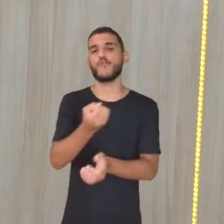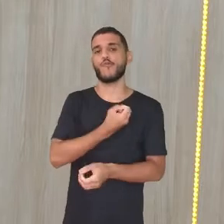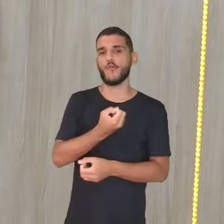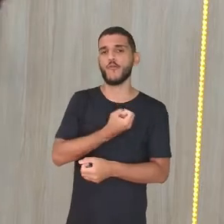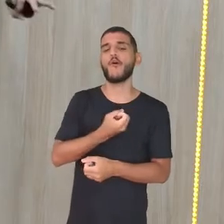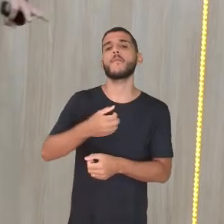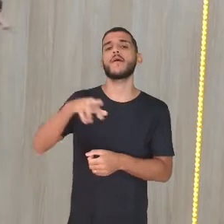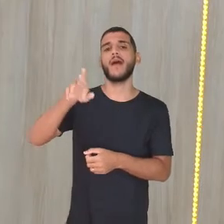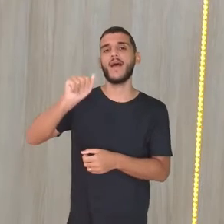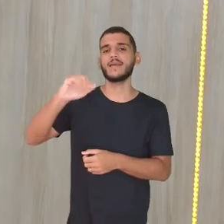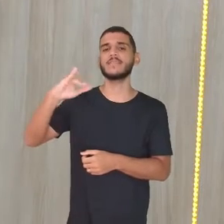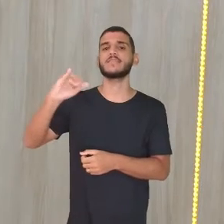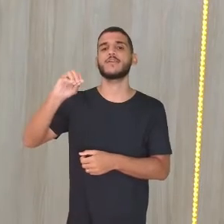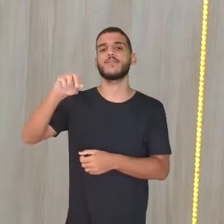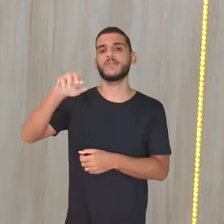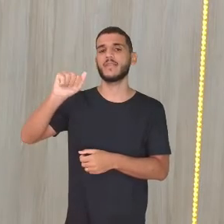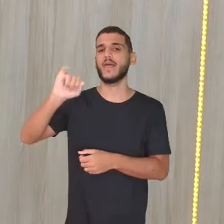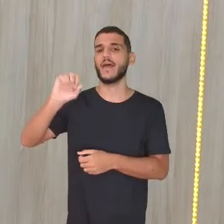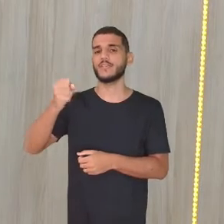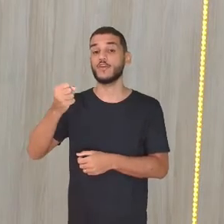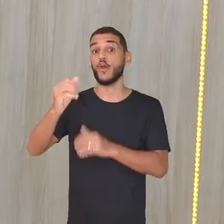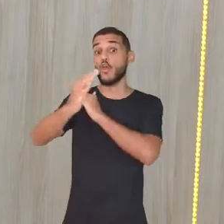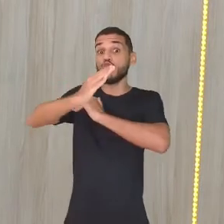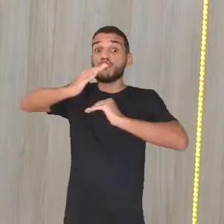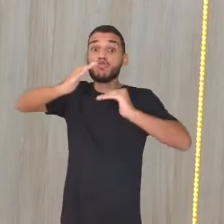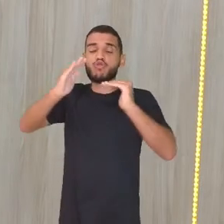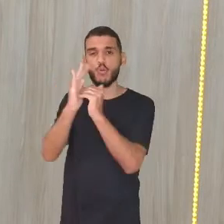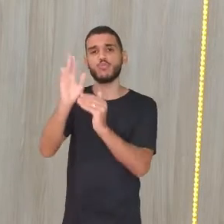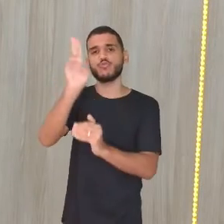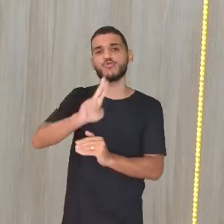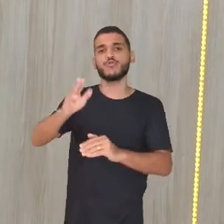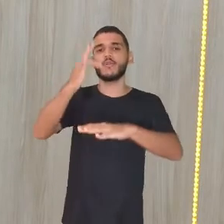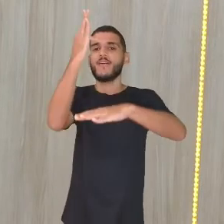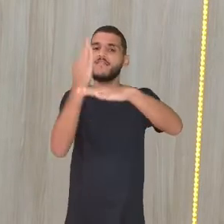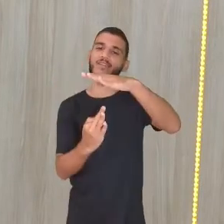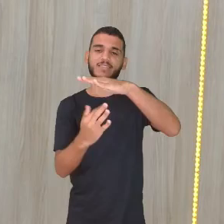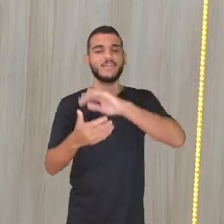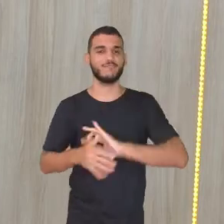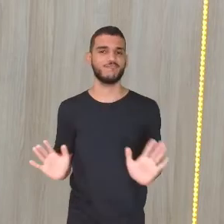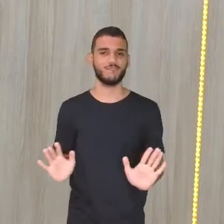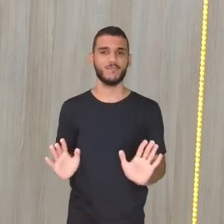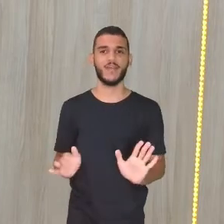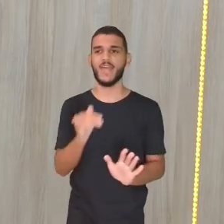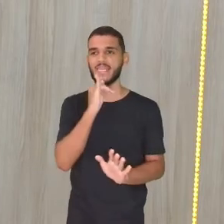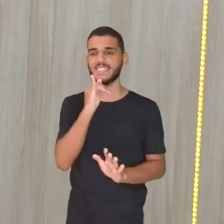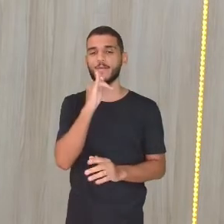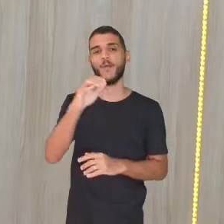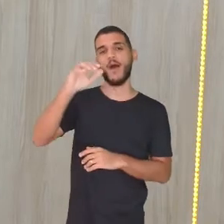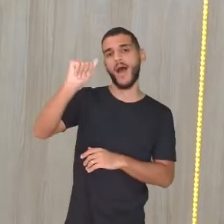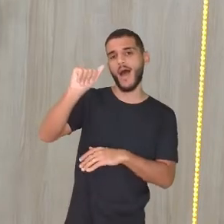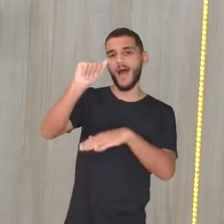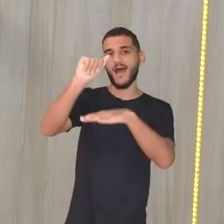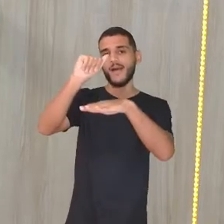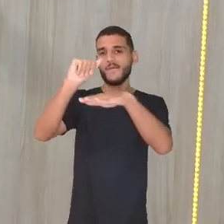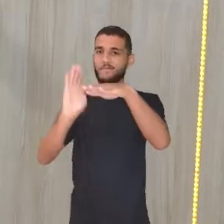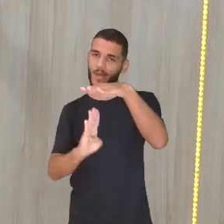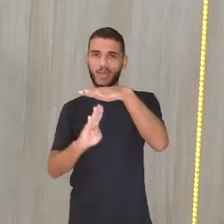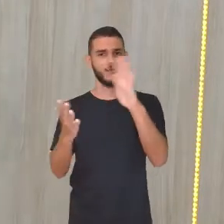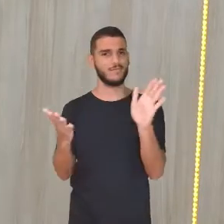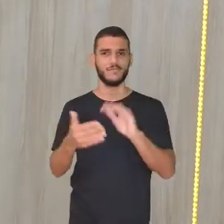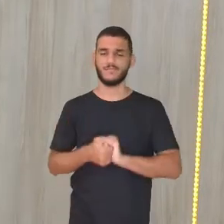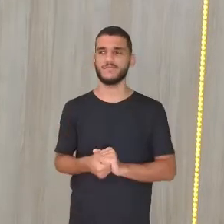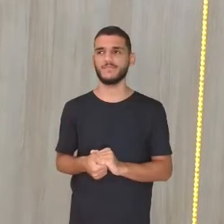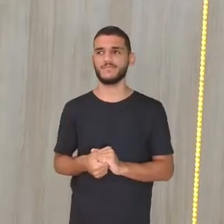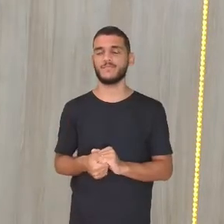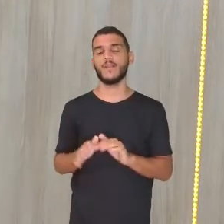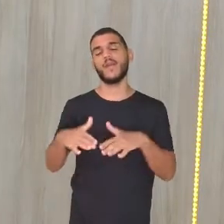são todos os números escritos na forma de fração. A dividido por B, chuva. E claro,